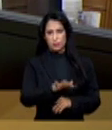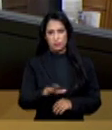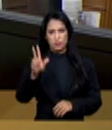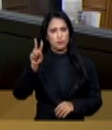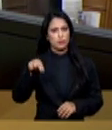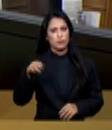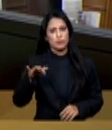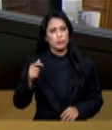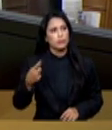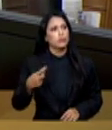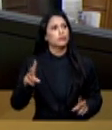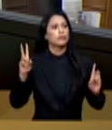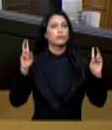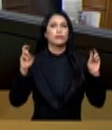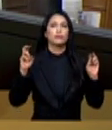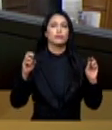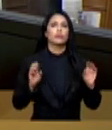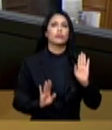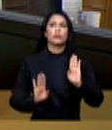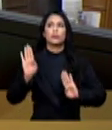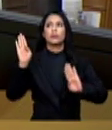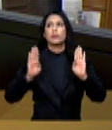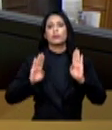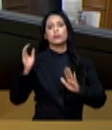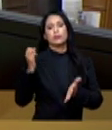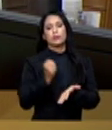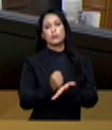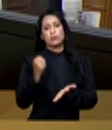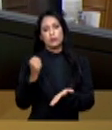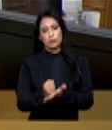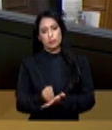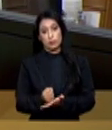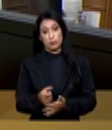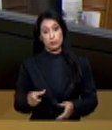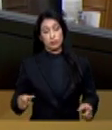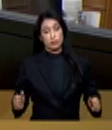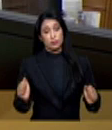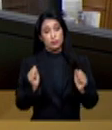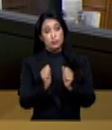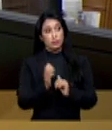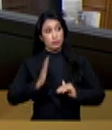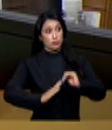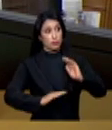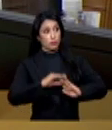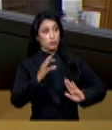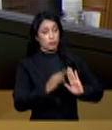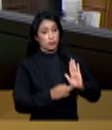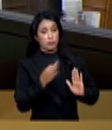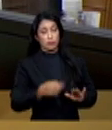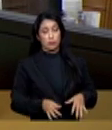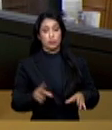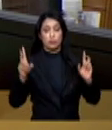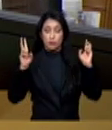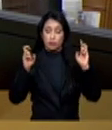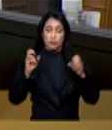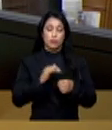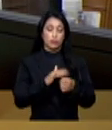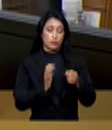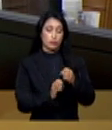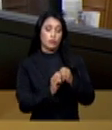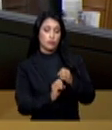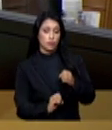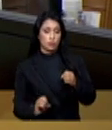pela união em matérias como licitações e contratos aliada a competência comum na temática do saneamento